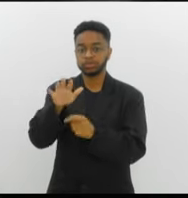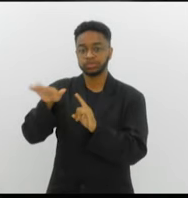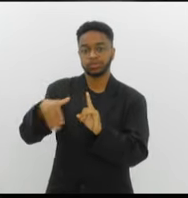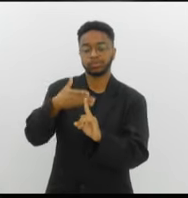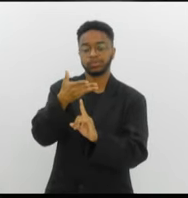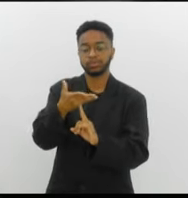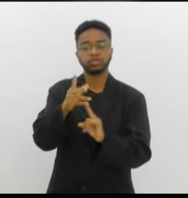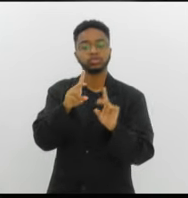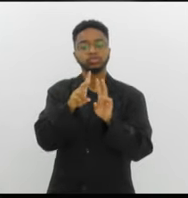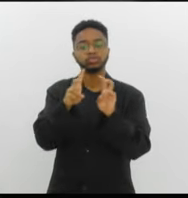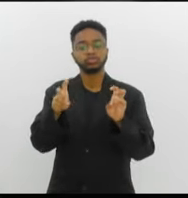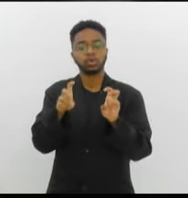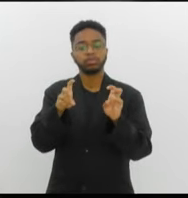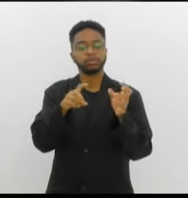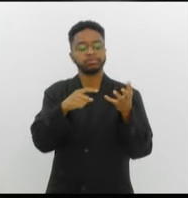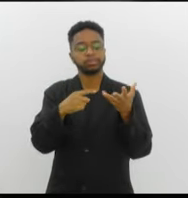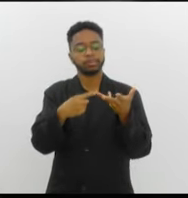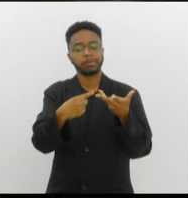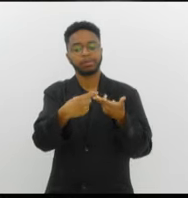nossos dramas.